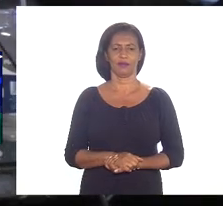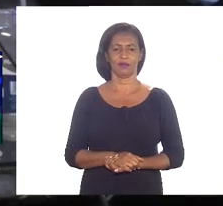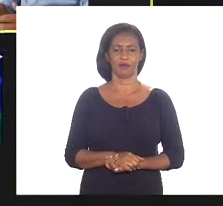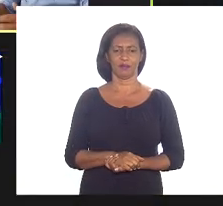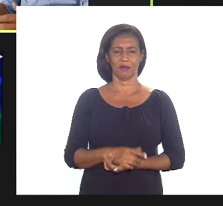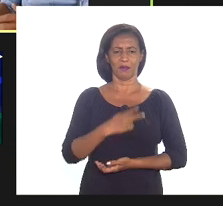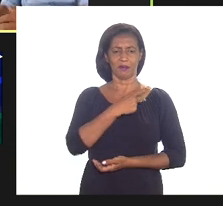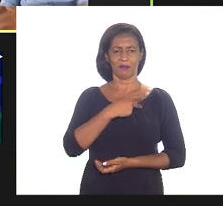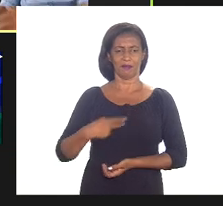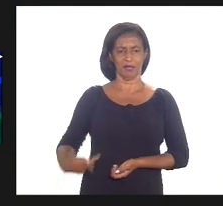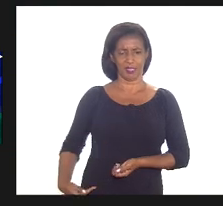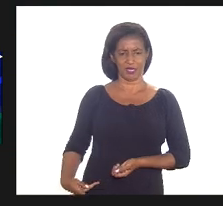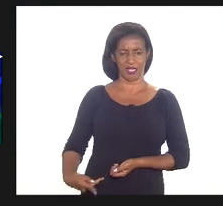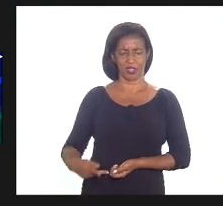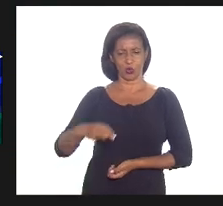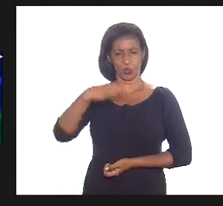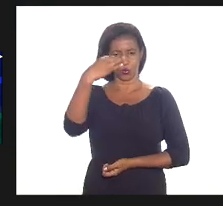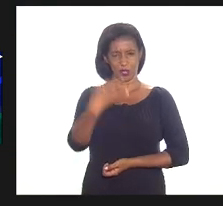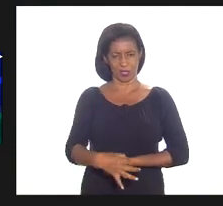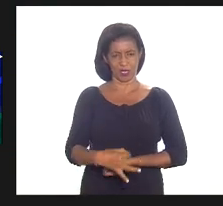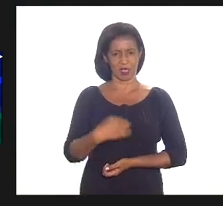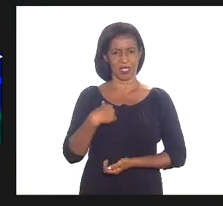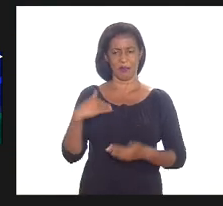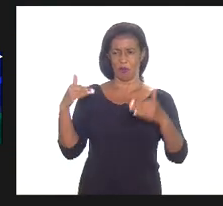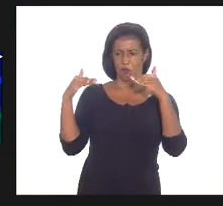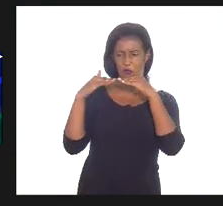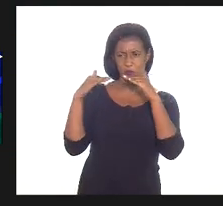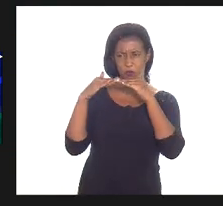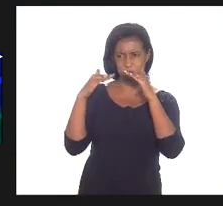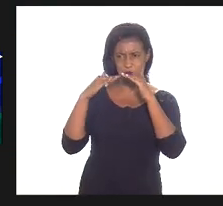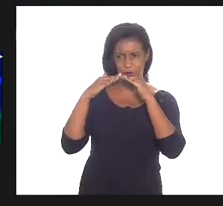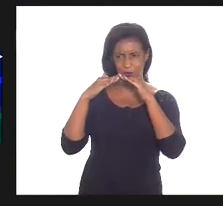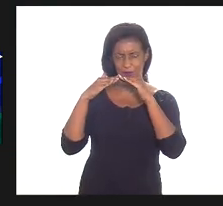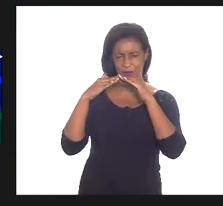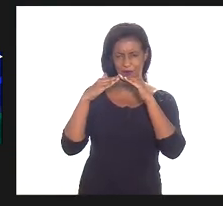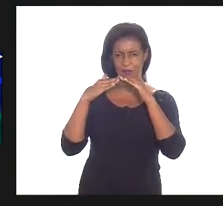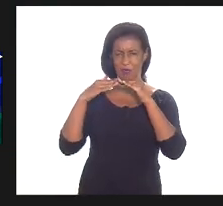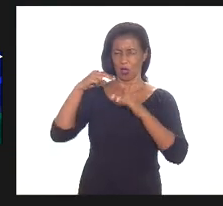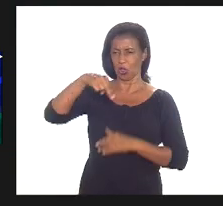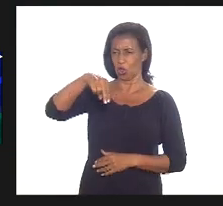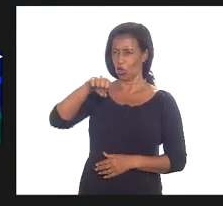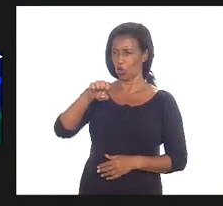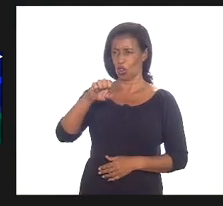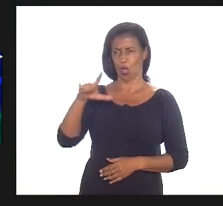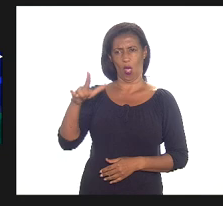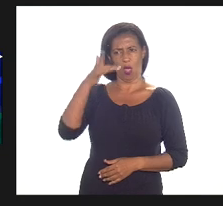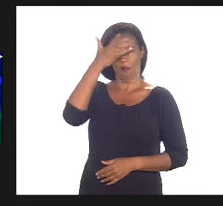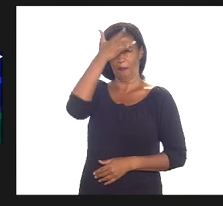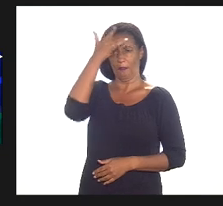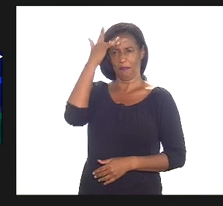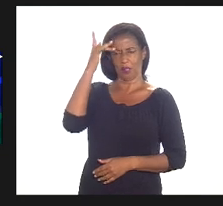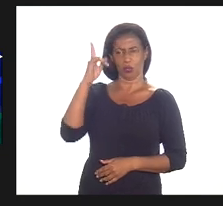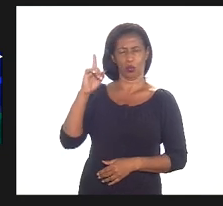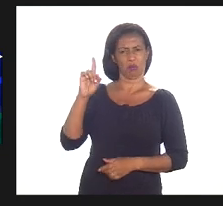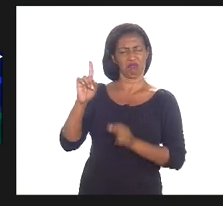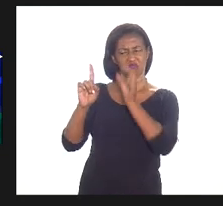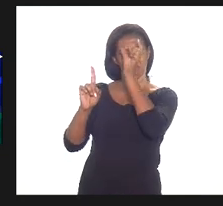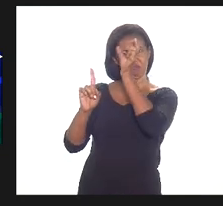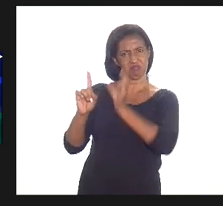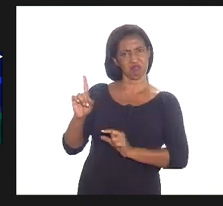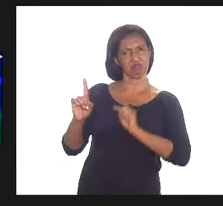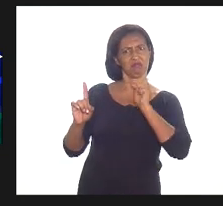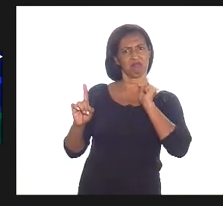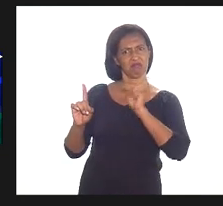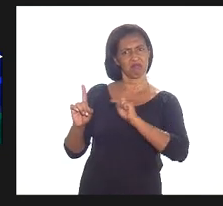o presidente com certeza meu vota favorável Noel sempre uma pessoa pela reputação dele